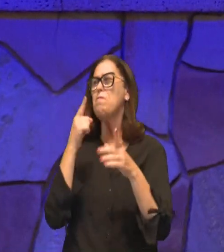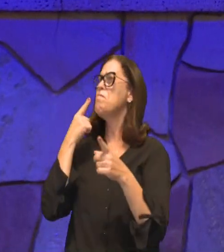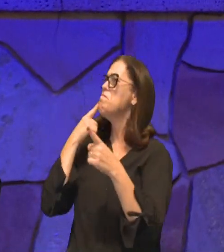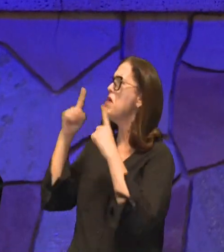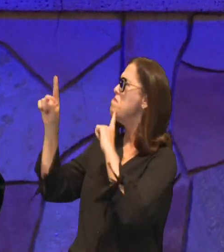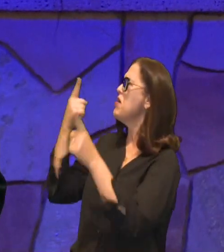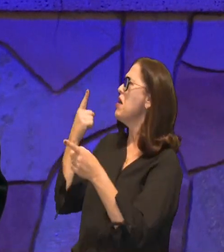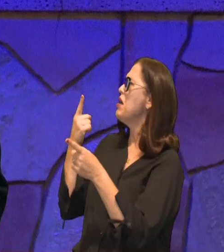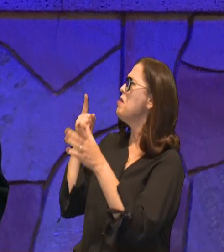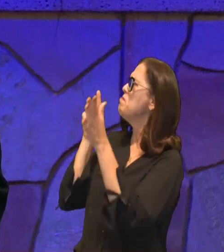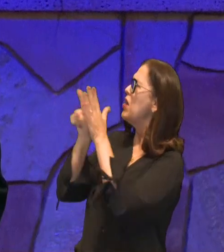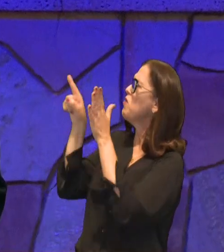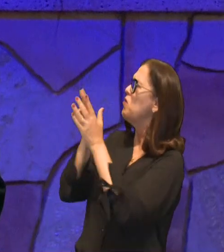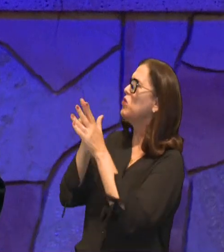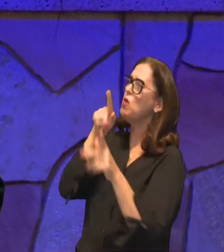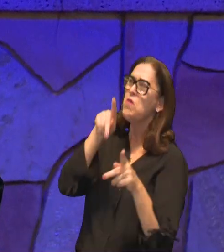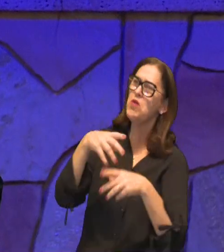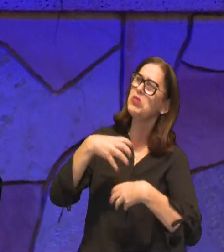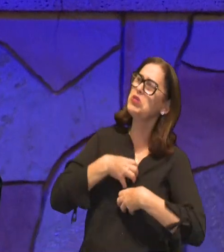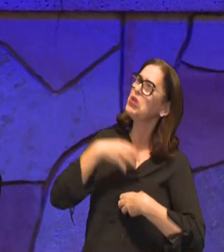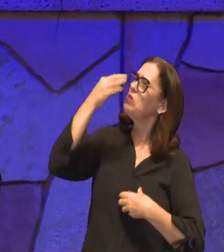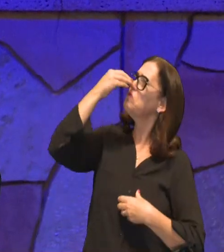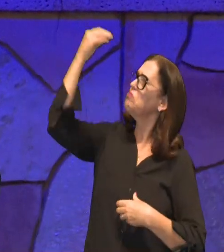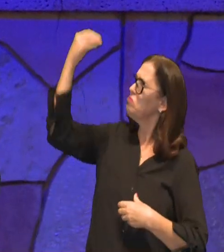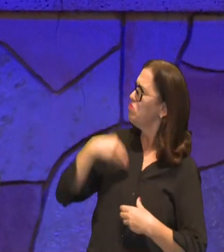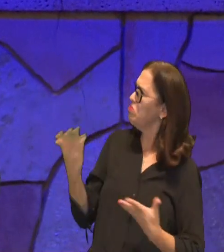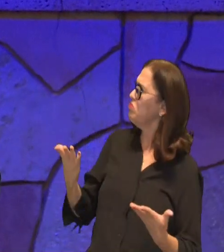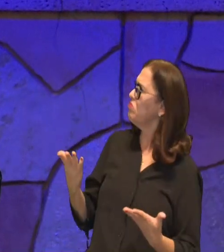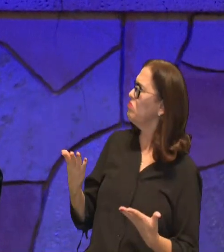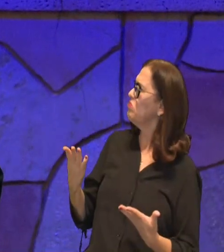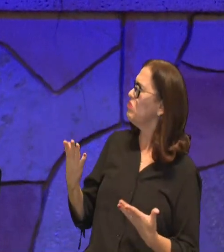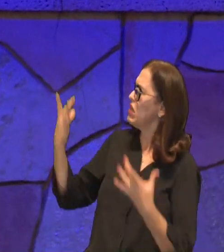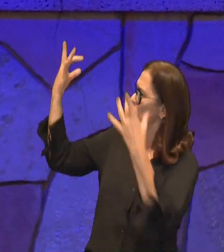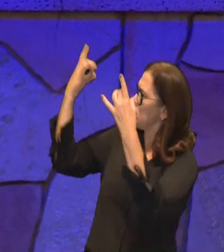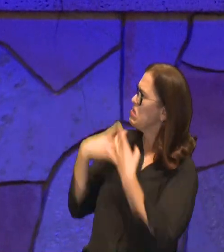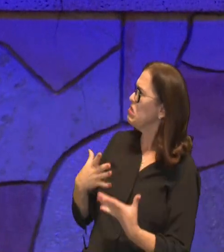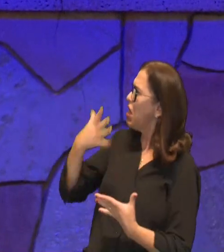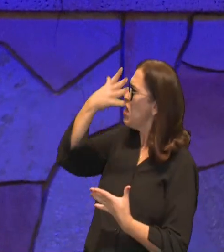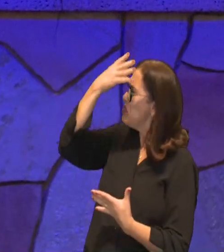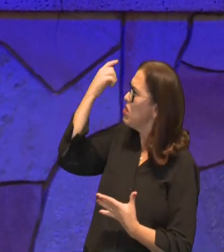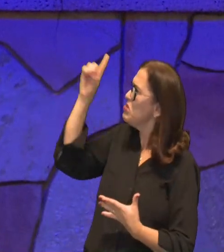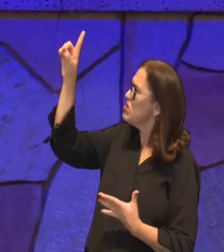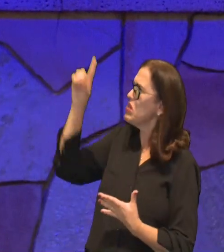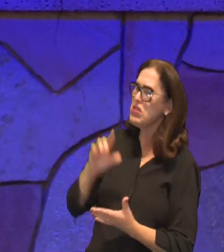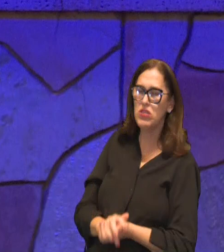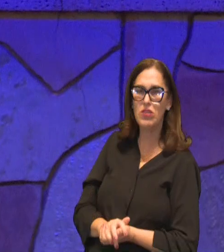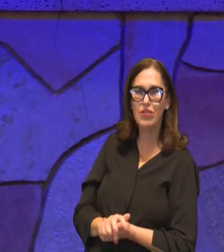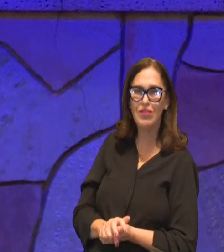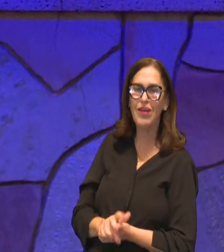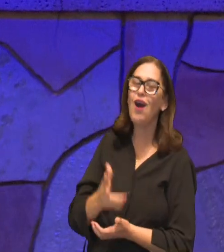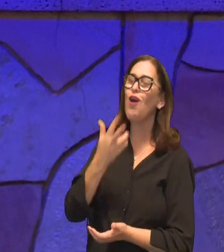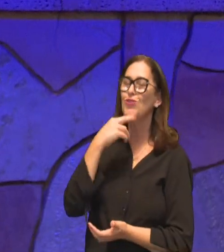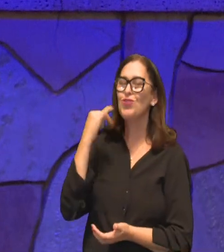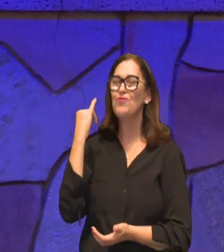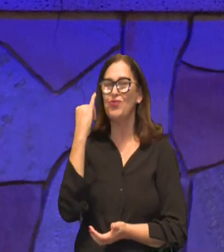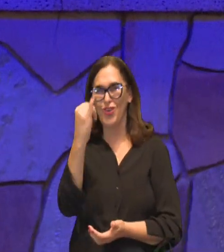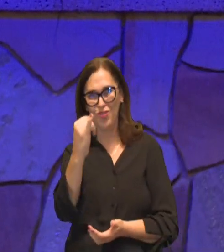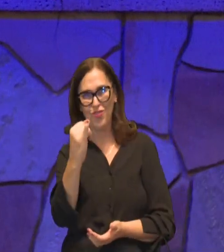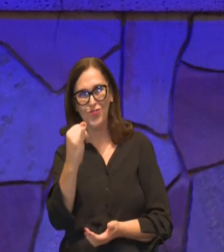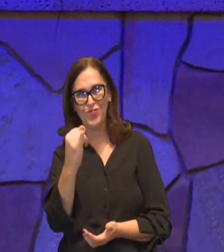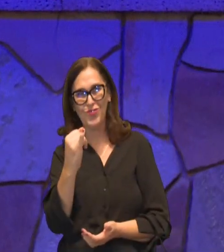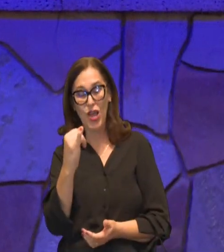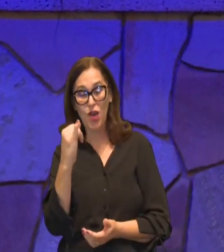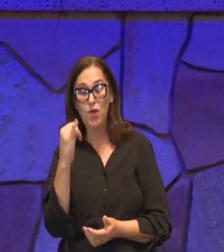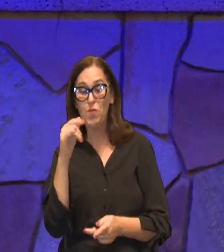sentindo esquecidos, afirmando que havia sido rejeitado pelo Senhor, o Senhor então disse, Deus está dizendo ao